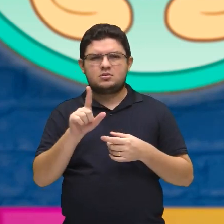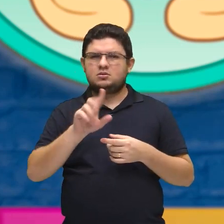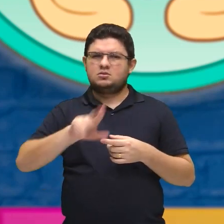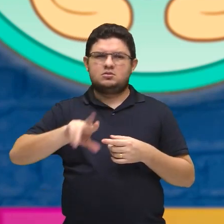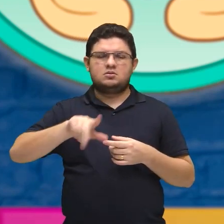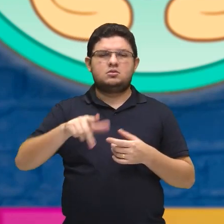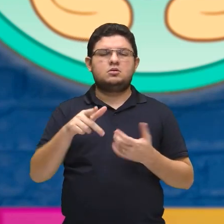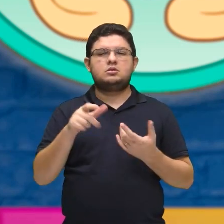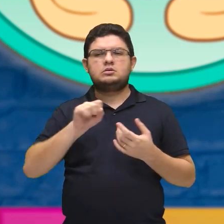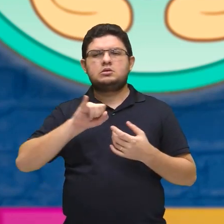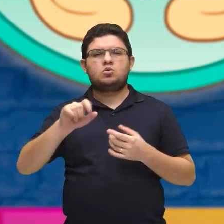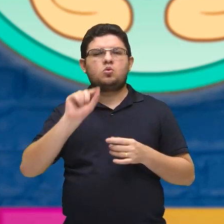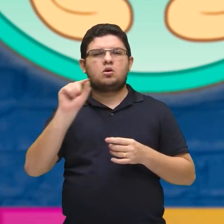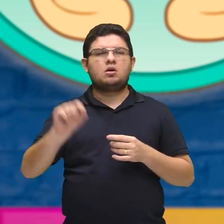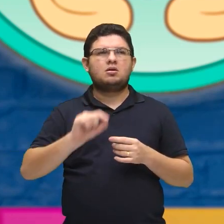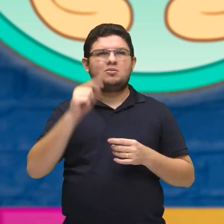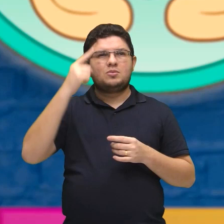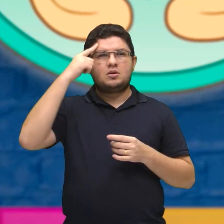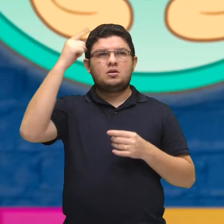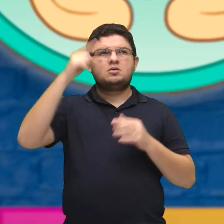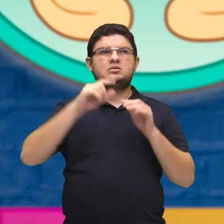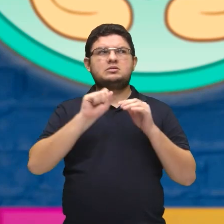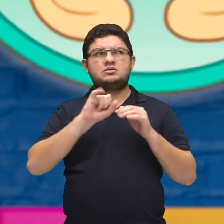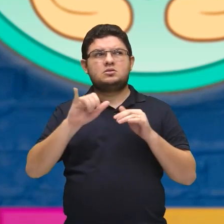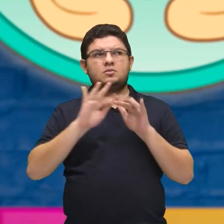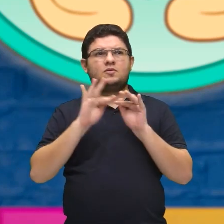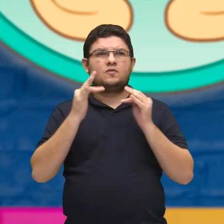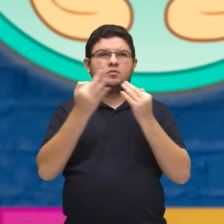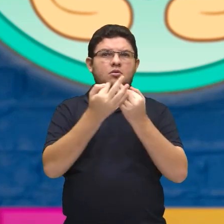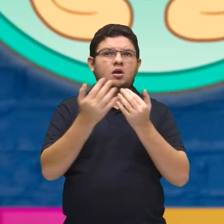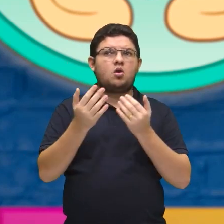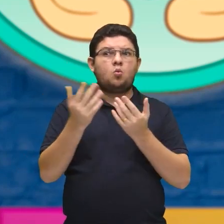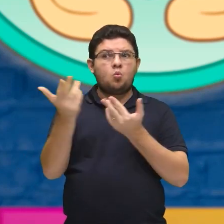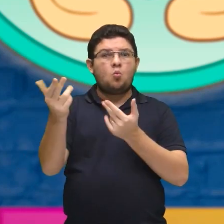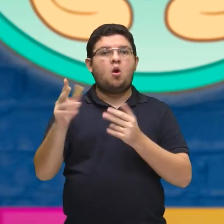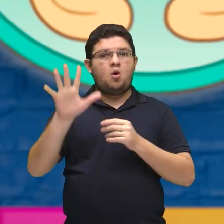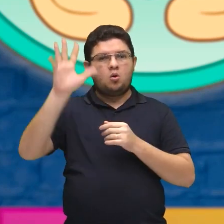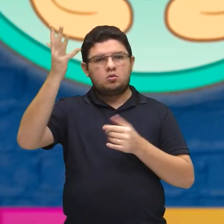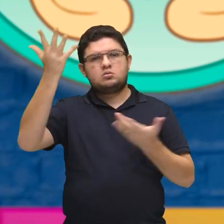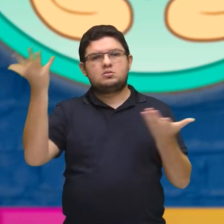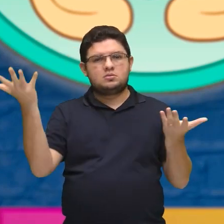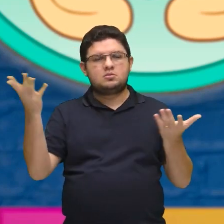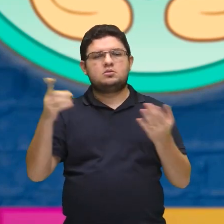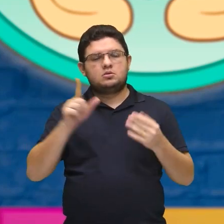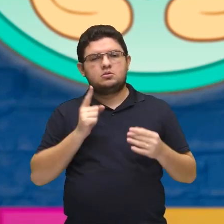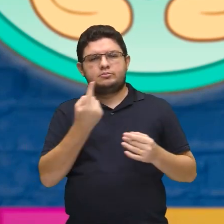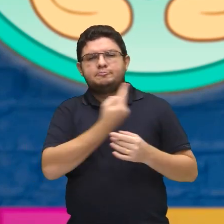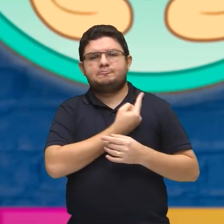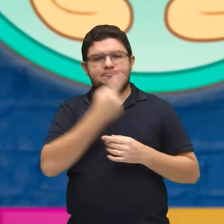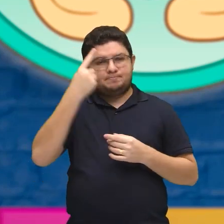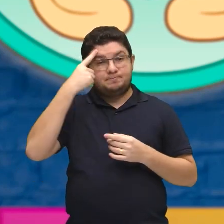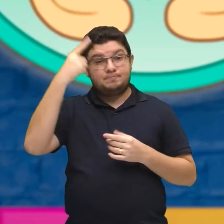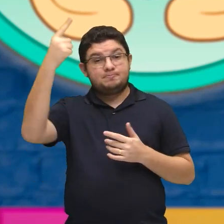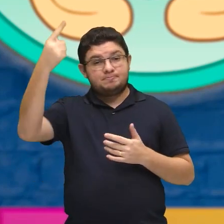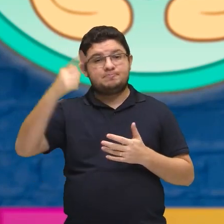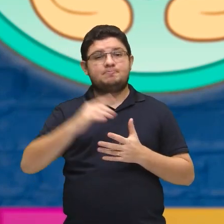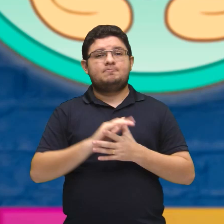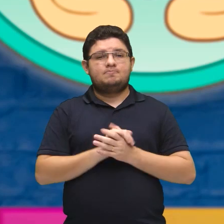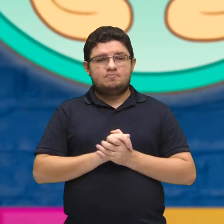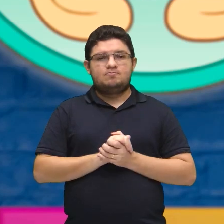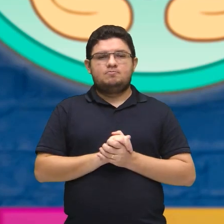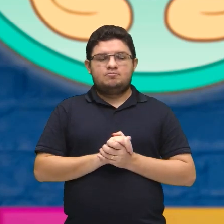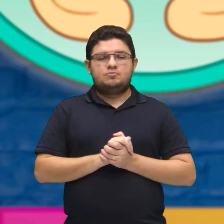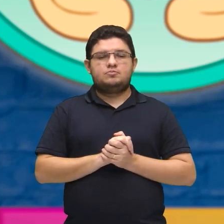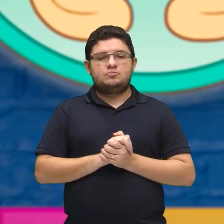acontecesse com o meu irmão, com o meu pai, com a minha mãe. Então, a gente precisa ter esse pensamento crítico, né?